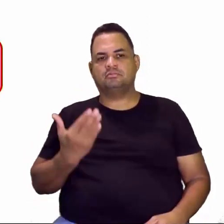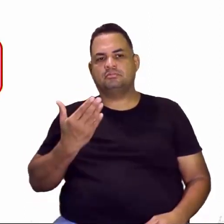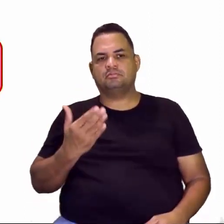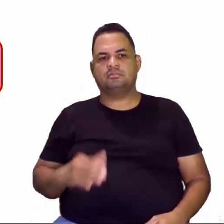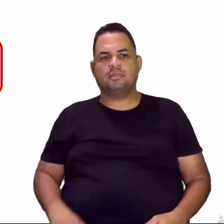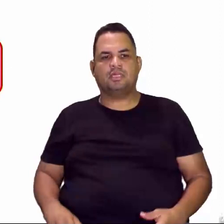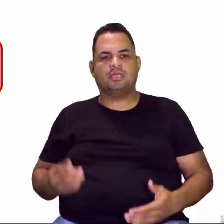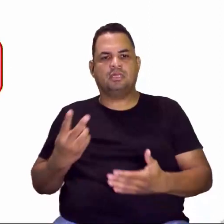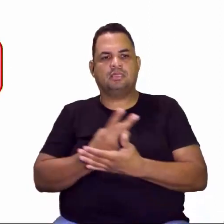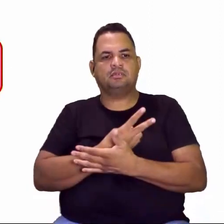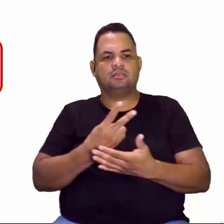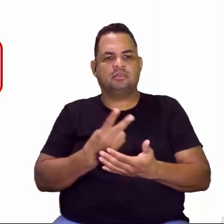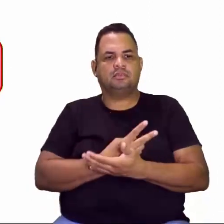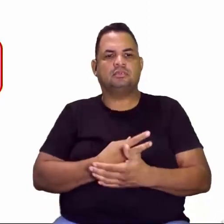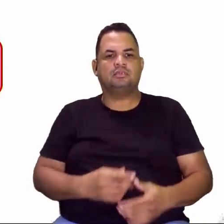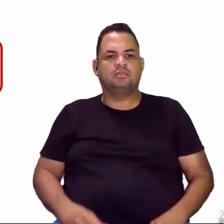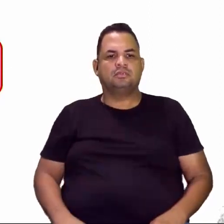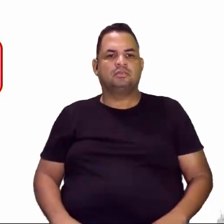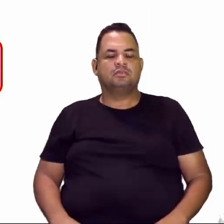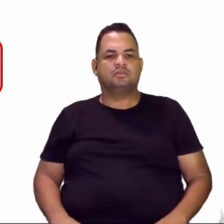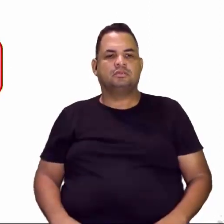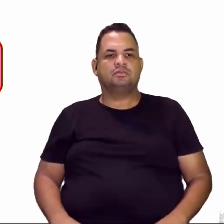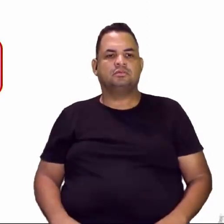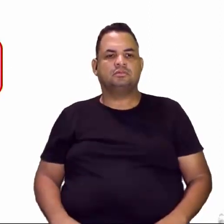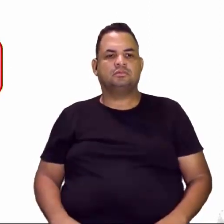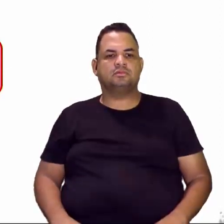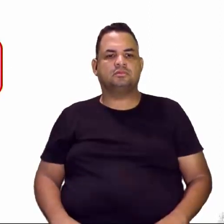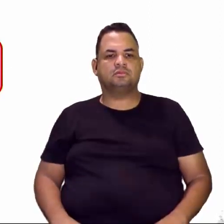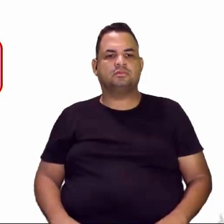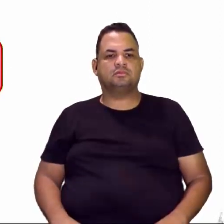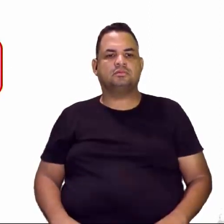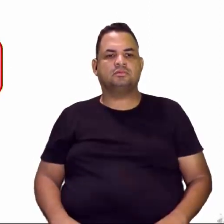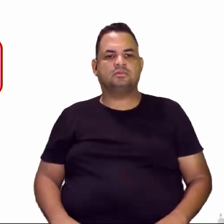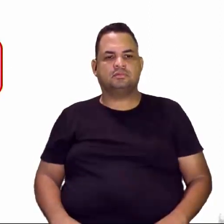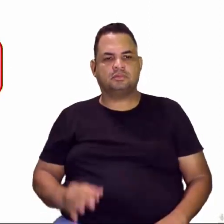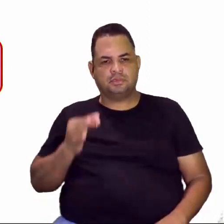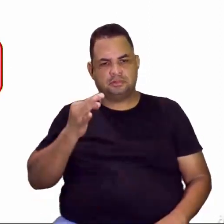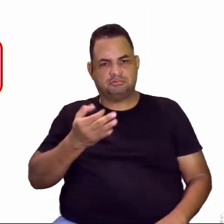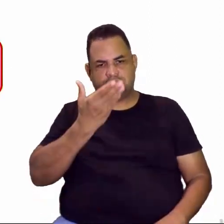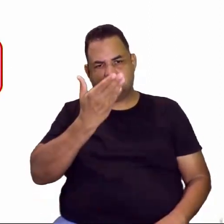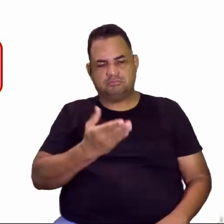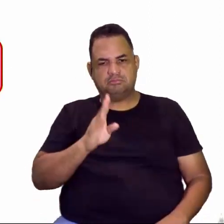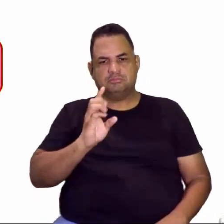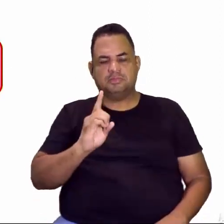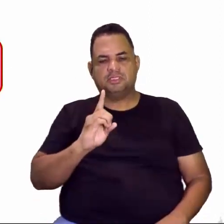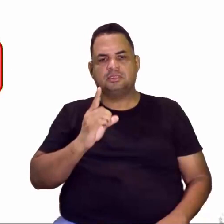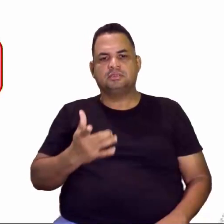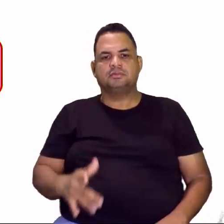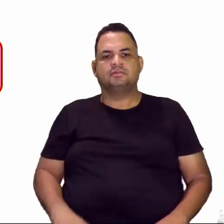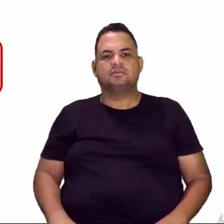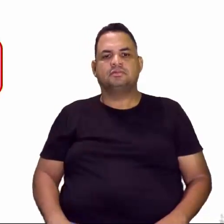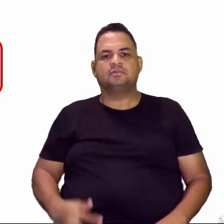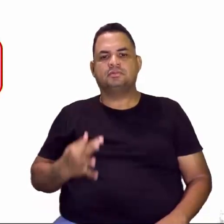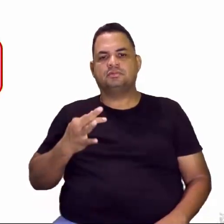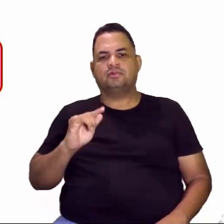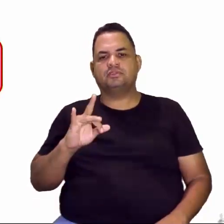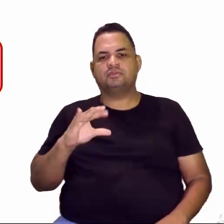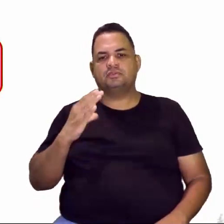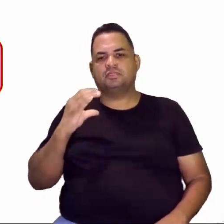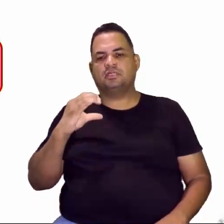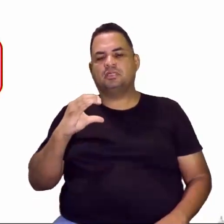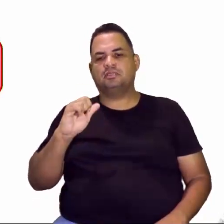está errado. Na letra D, ele fala nitrato de potássio, tá certo? Só que aqui ele fala fosfito